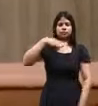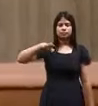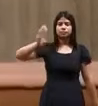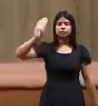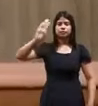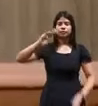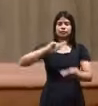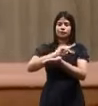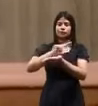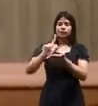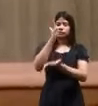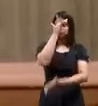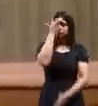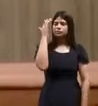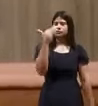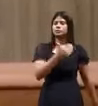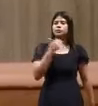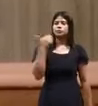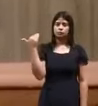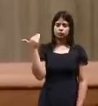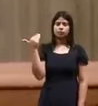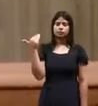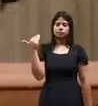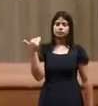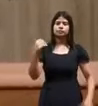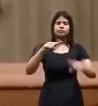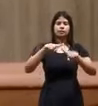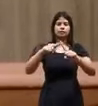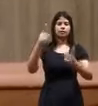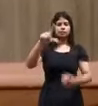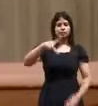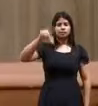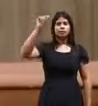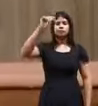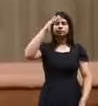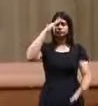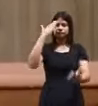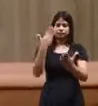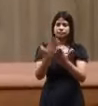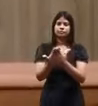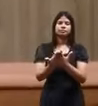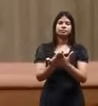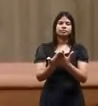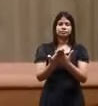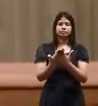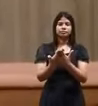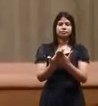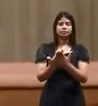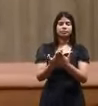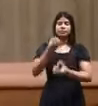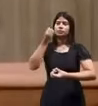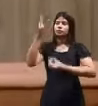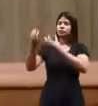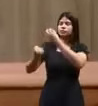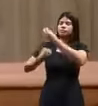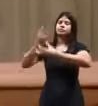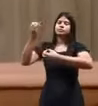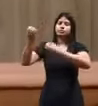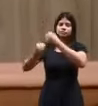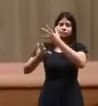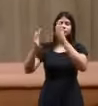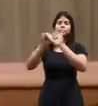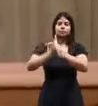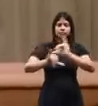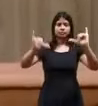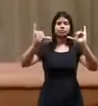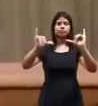promessa. Mas eles fizeram o quê, pastor Wagner? Creram. Eles creram e fizeram o quê? Abraçaram. E aí o que mais? Confessaram. Eles confessaram e